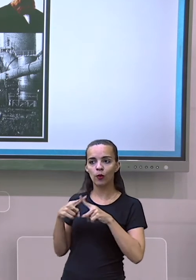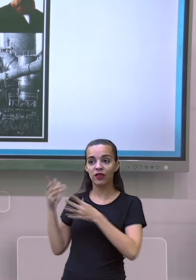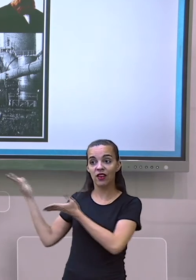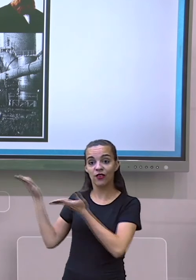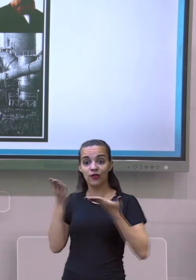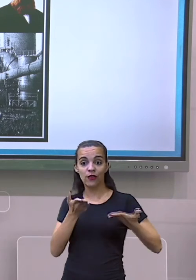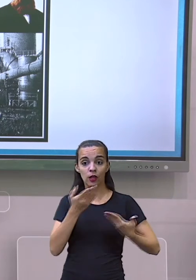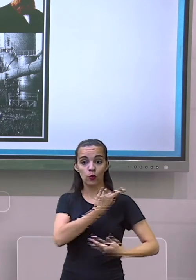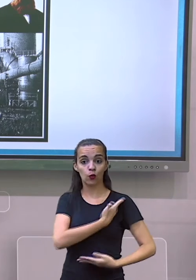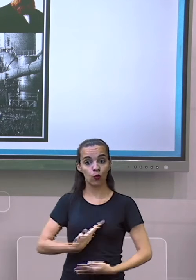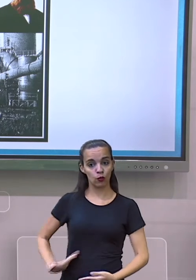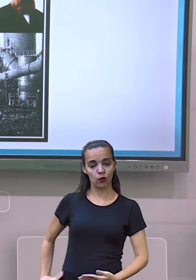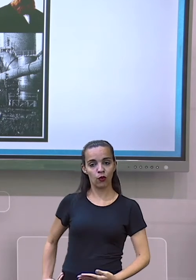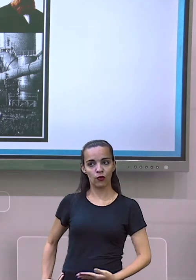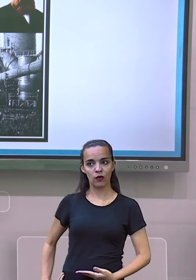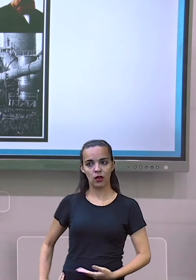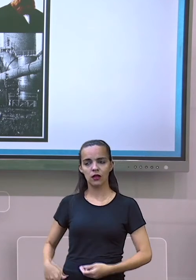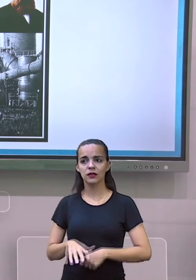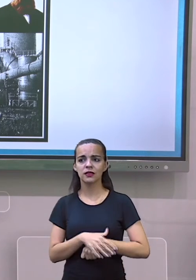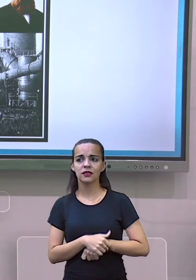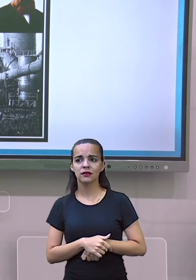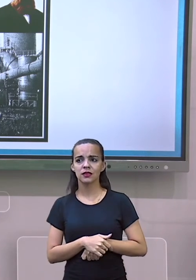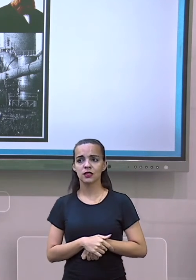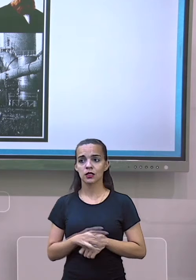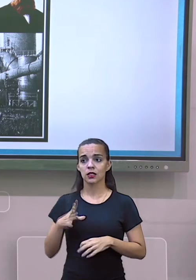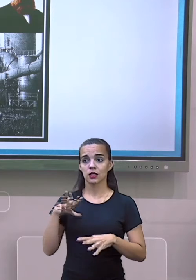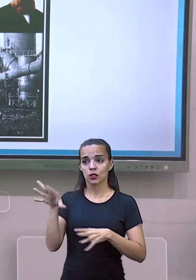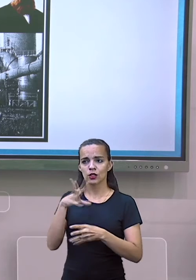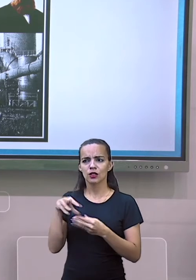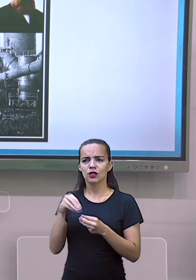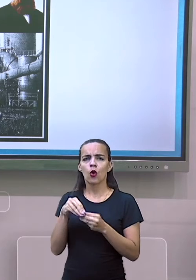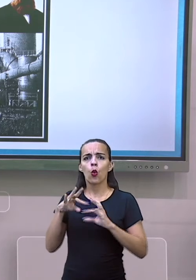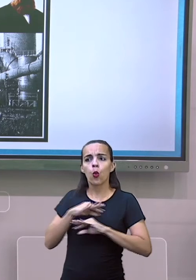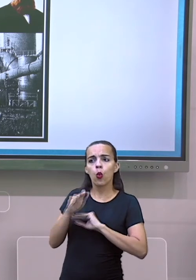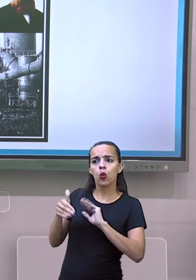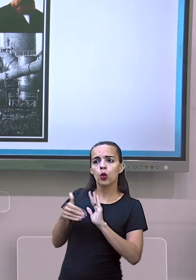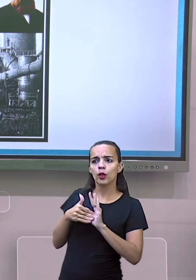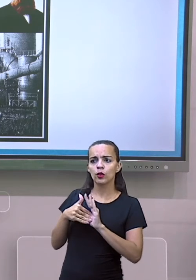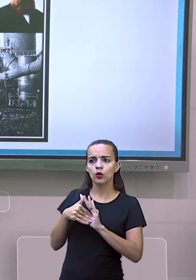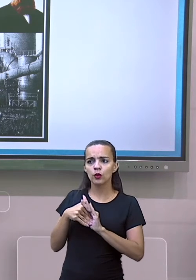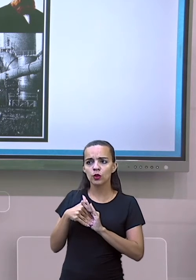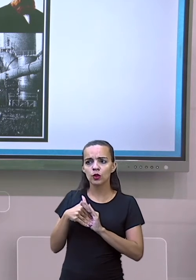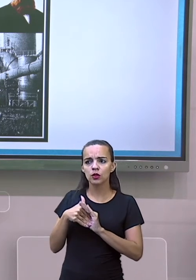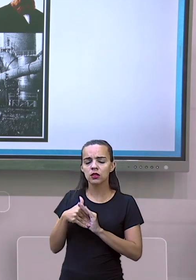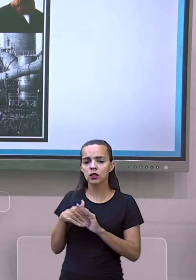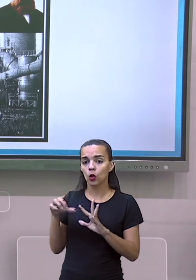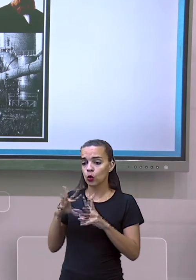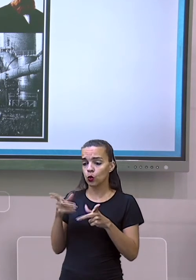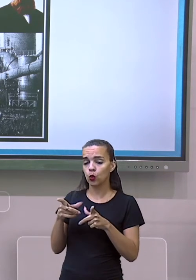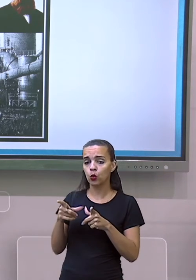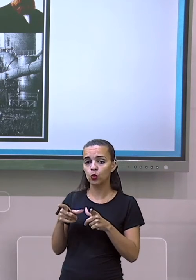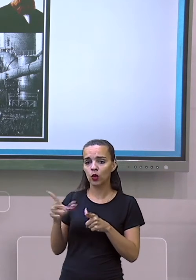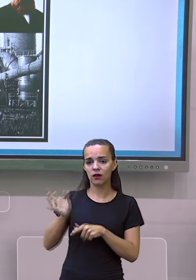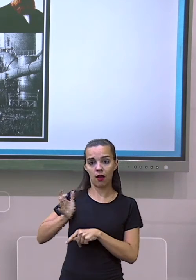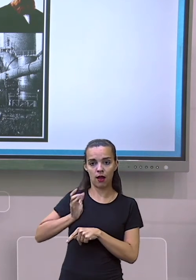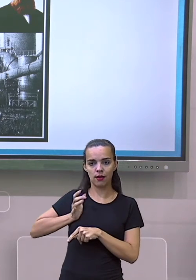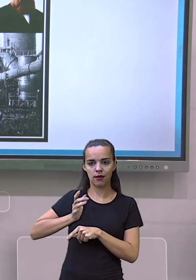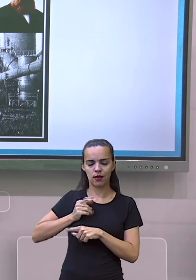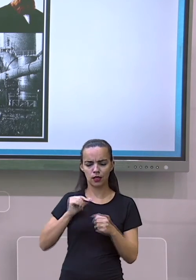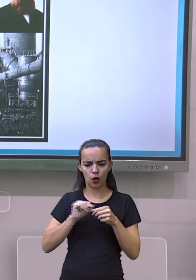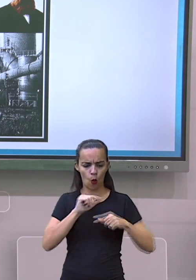O Estado ele tem que trabalhar com isso, pegando as riquezas geradas pelo país, geradas por nós,